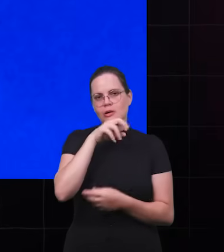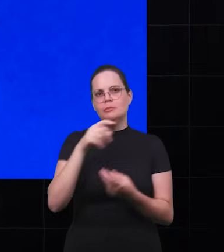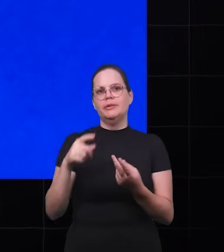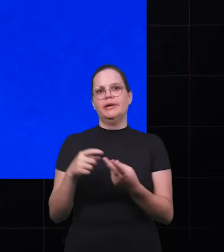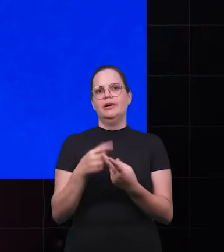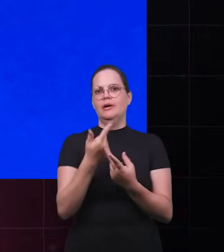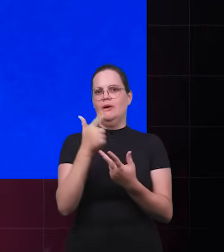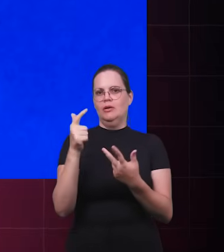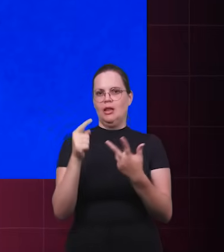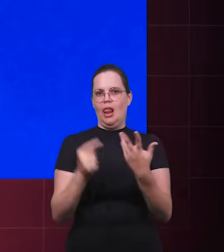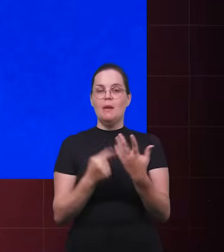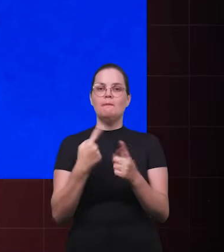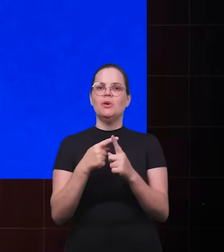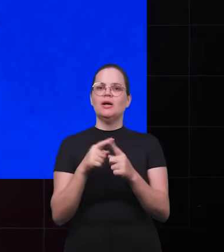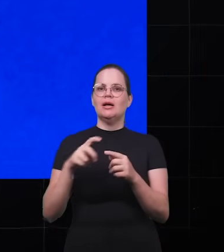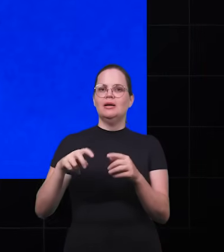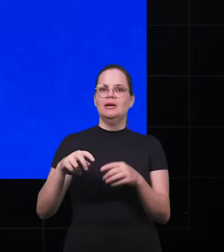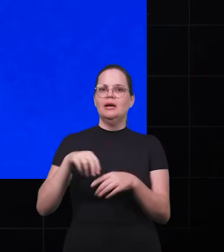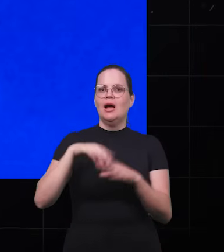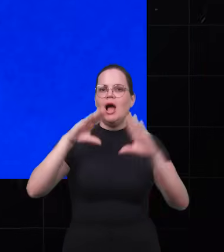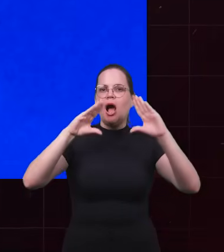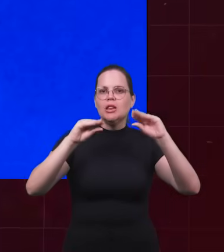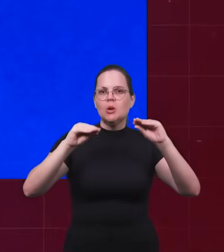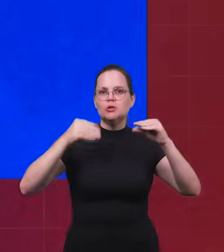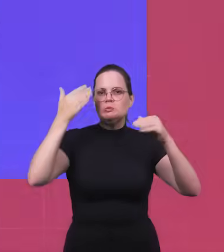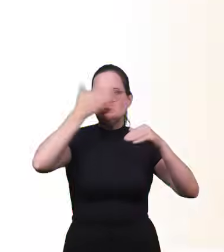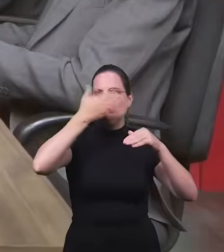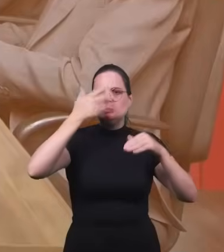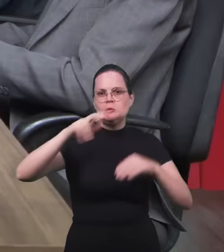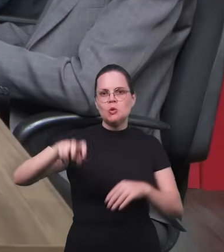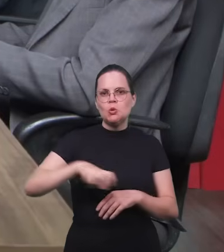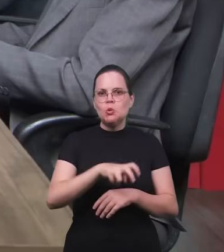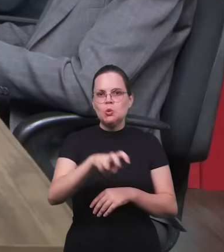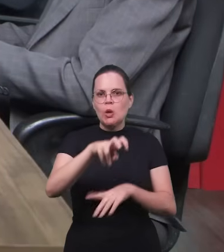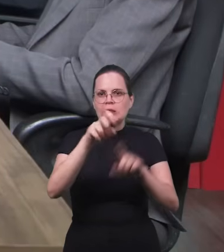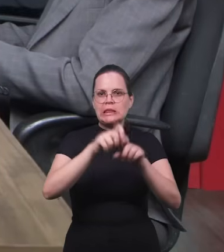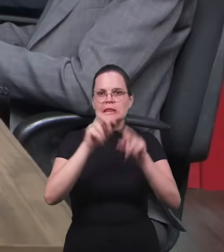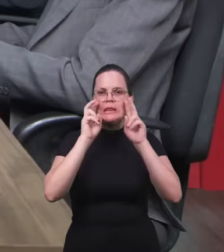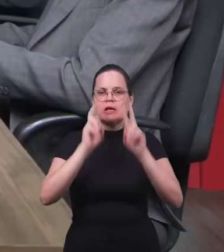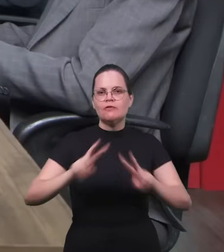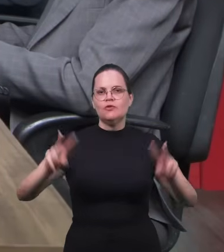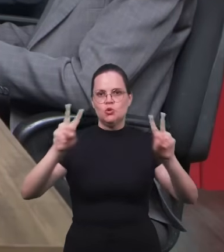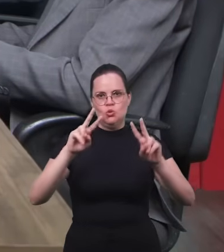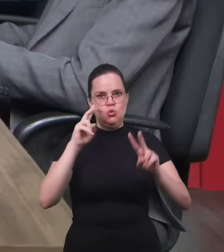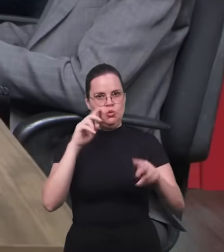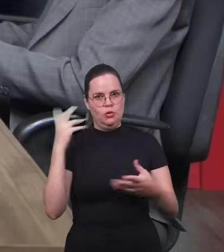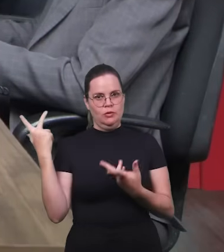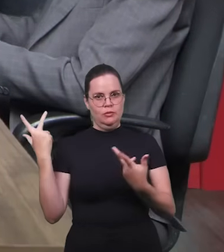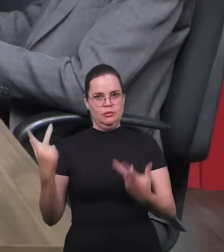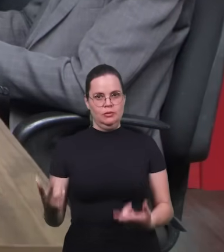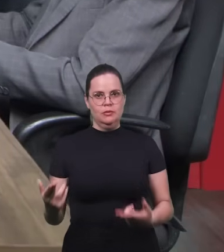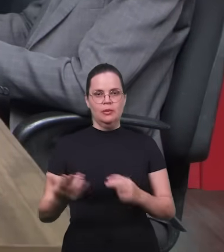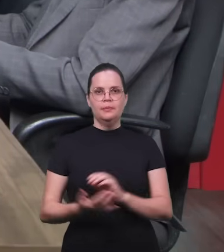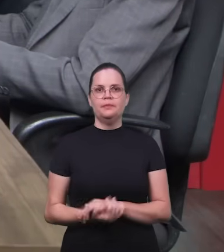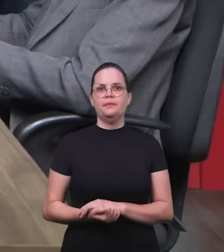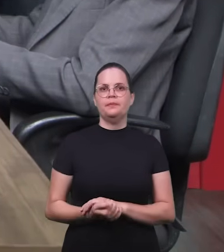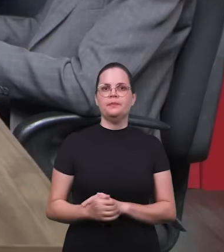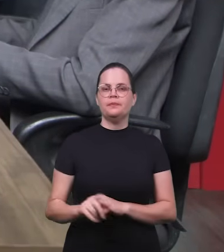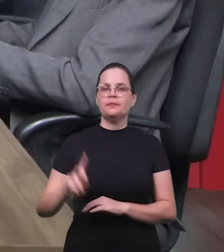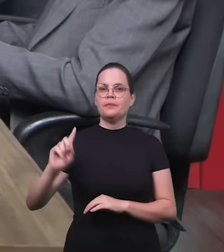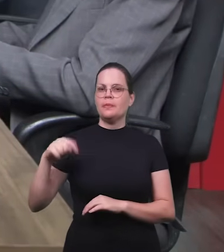noite, que a gente não consegue visualizar. O que nos chama a atenção disso é o seguinte, é